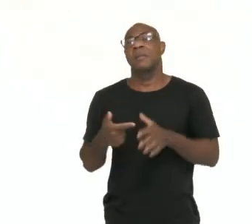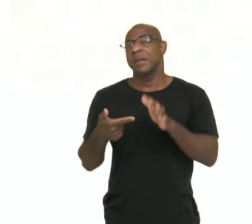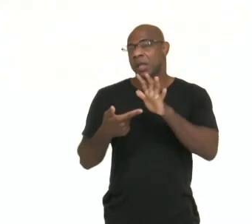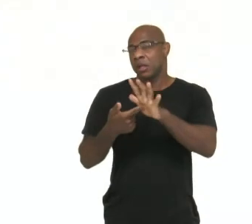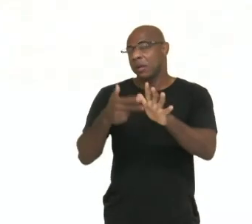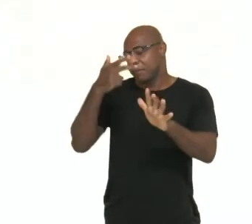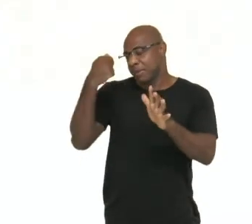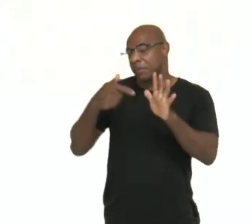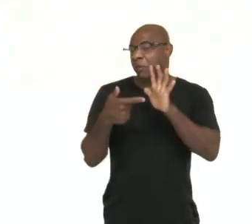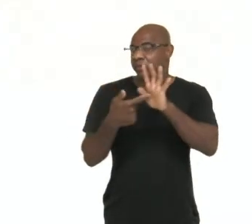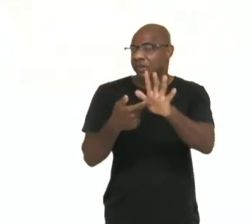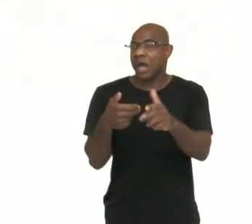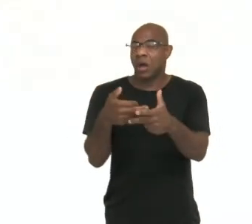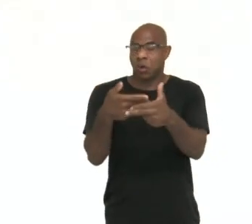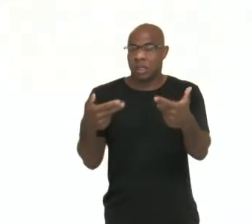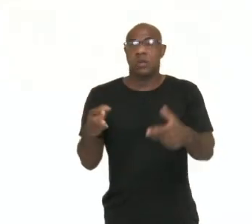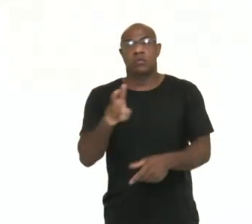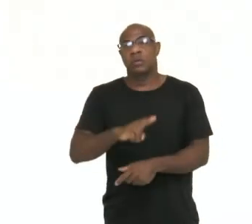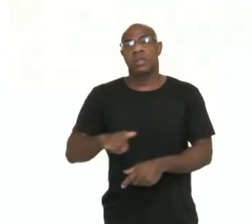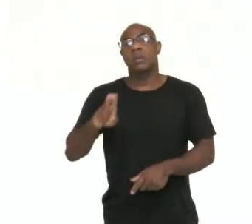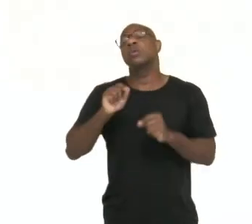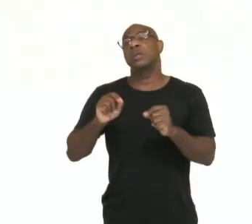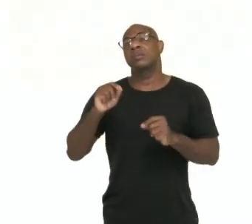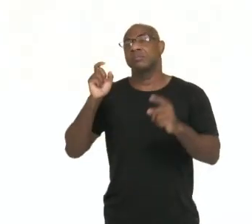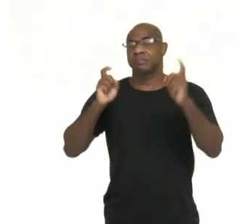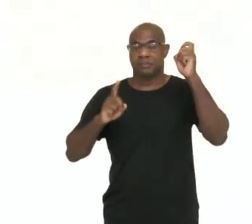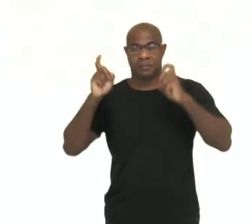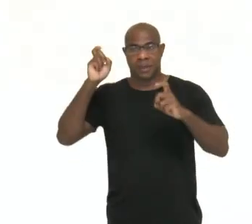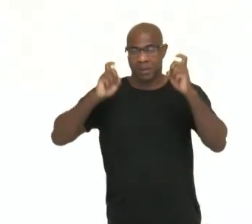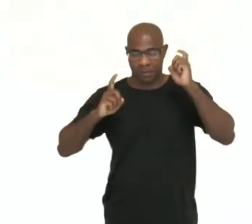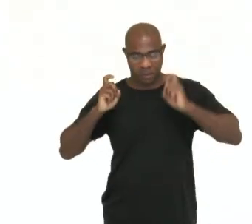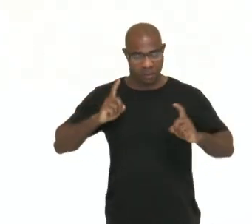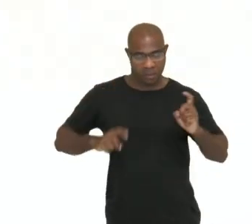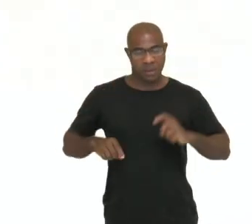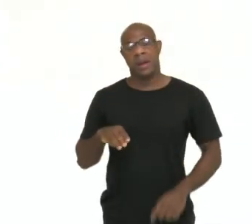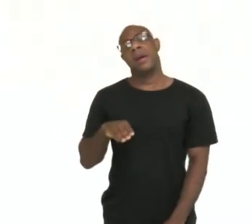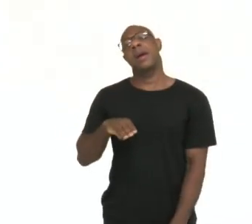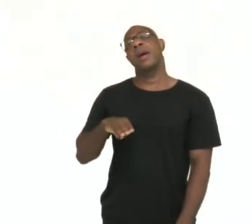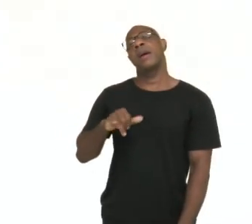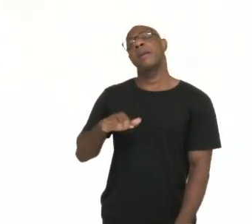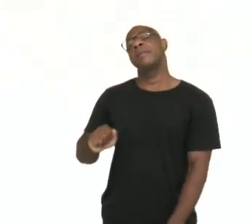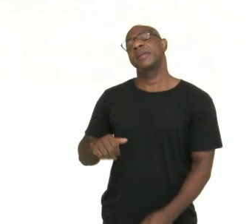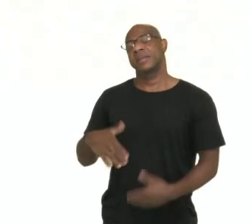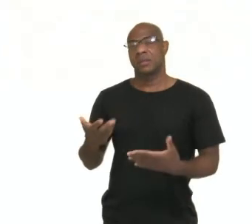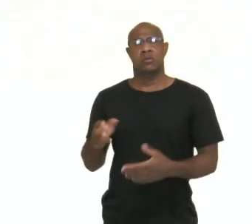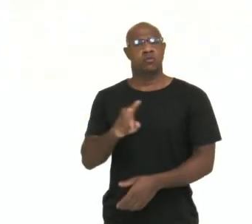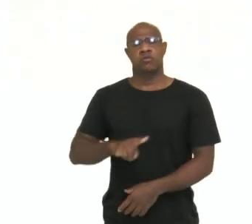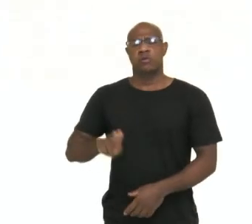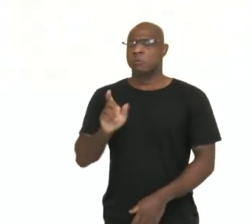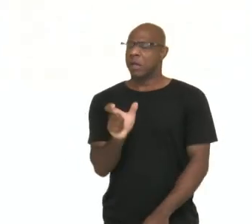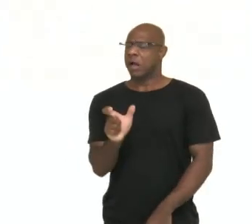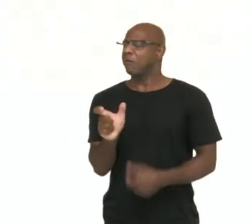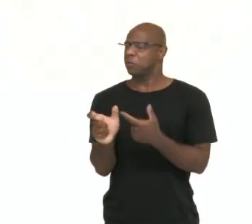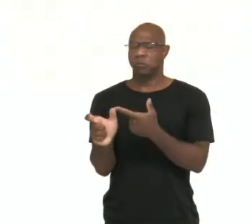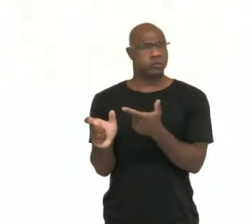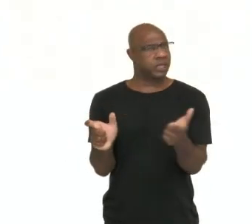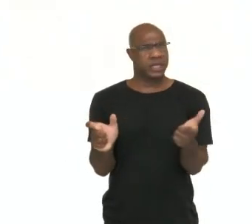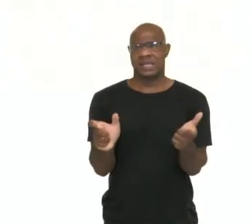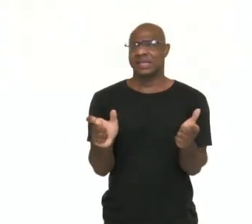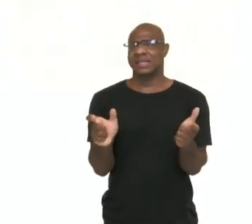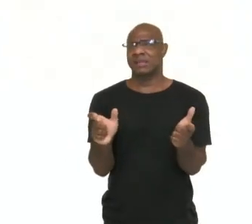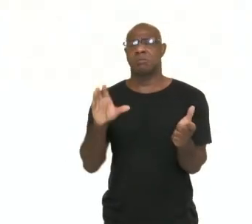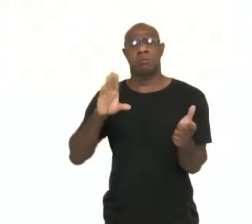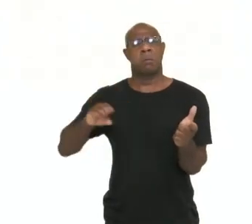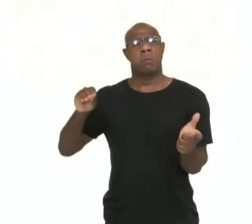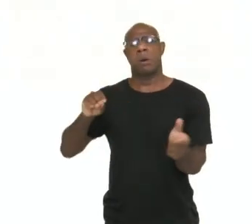algo somente utilizando de mímica. Não utiliza palavras, não utiliza mais